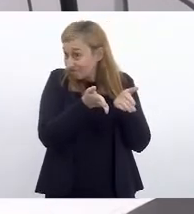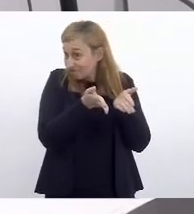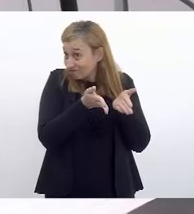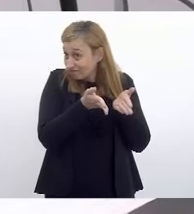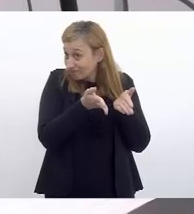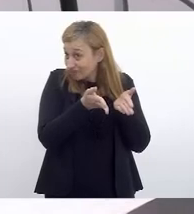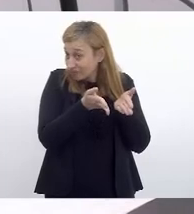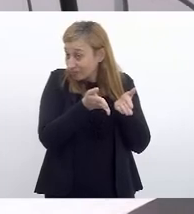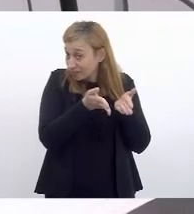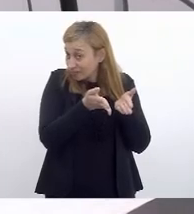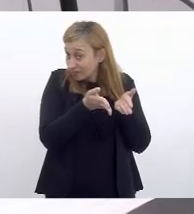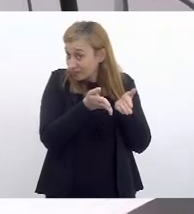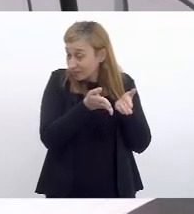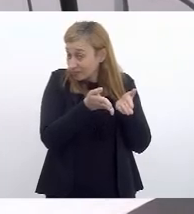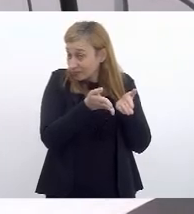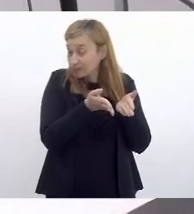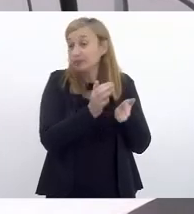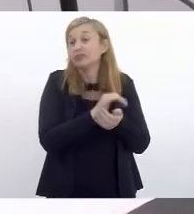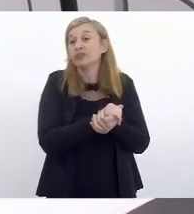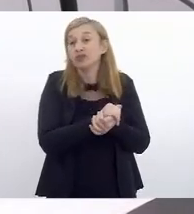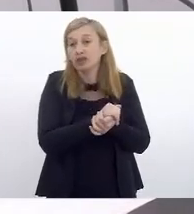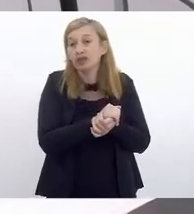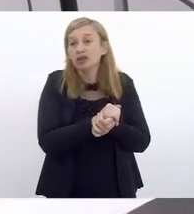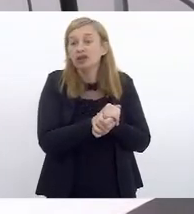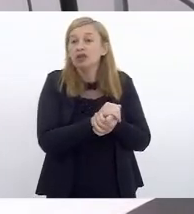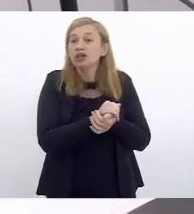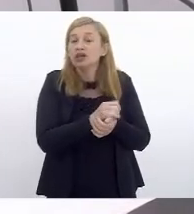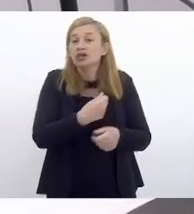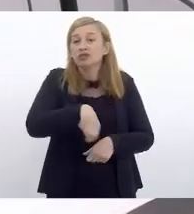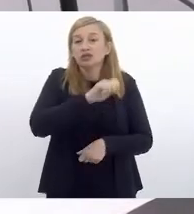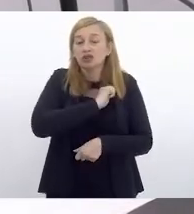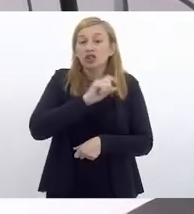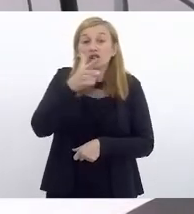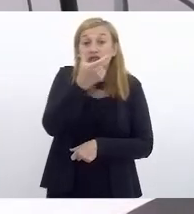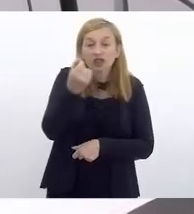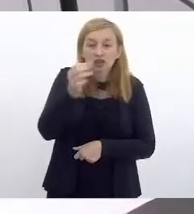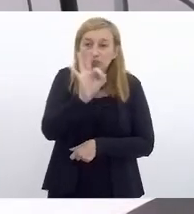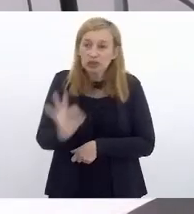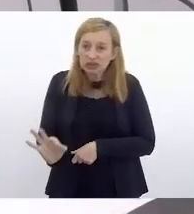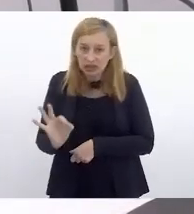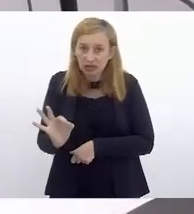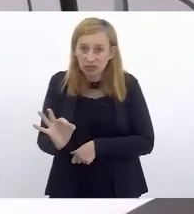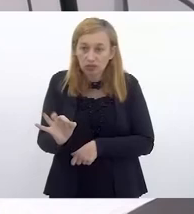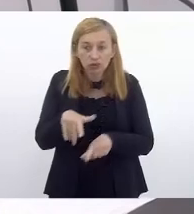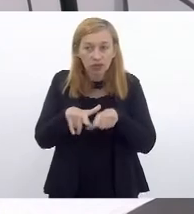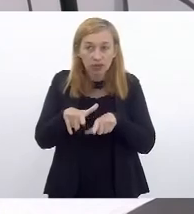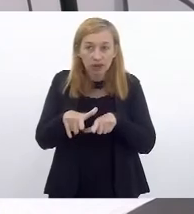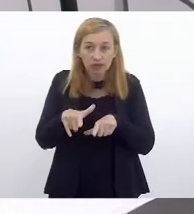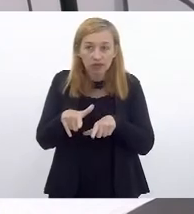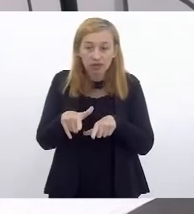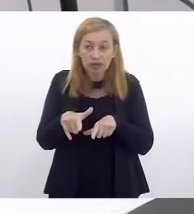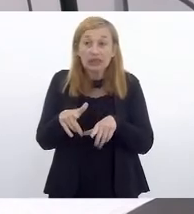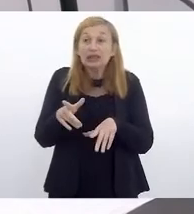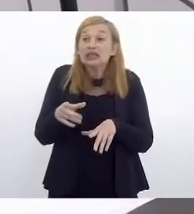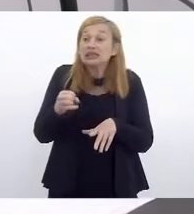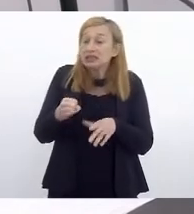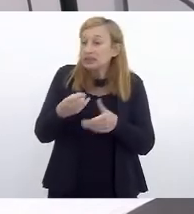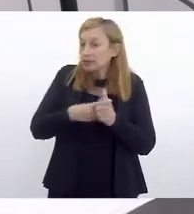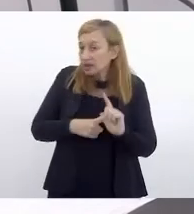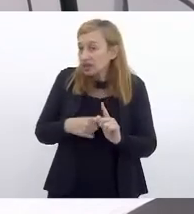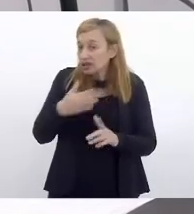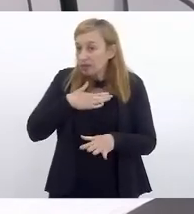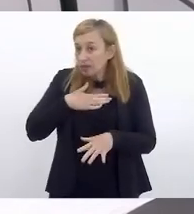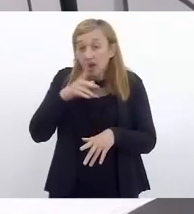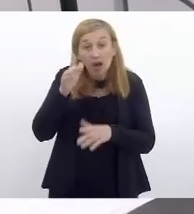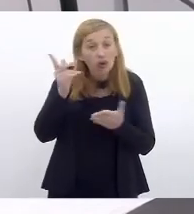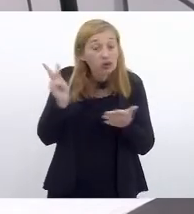respaldado no regime de recuperação fiscal, 20% dos benefícios fiscais. Se dependesse de mim, acontecia hoje, agora.